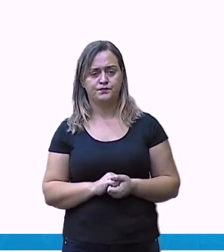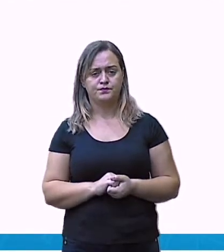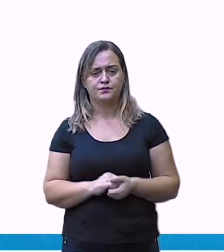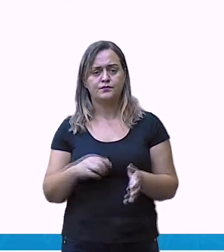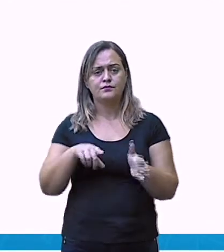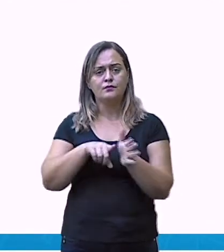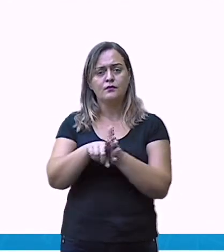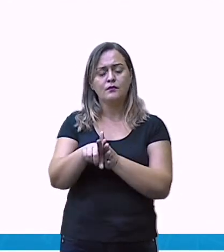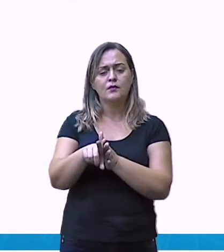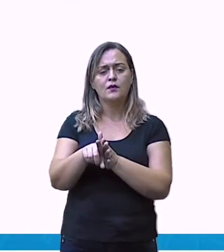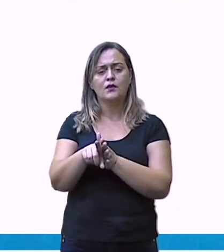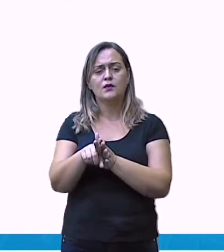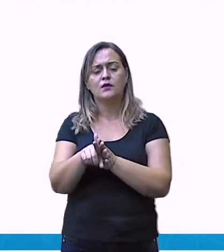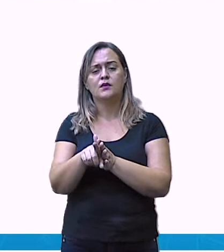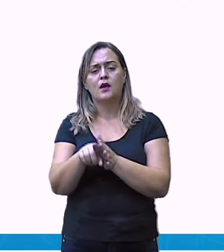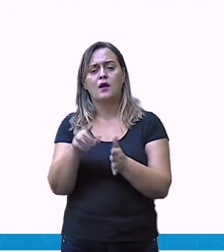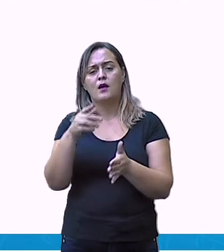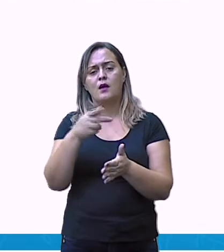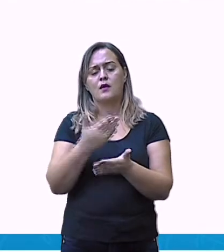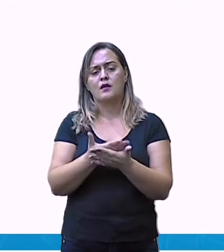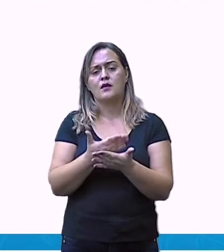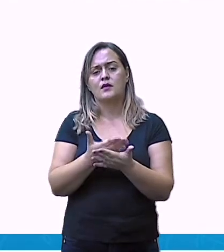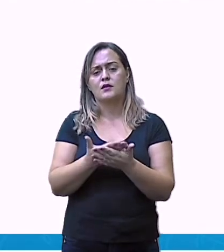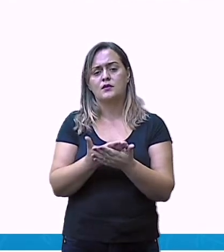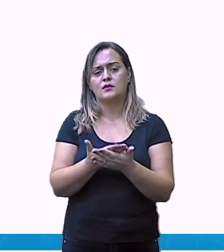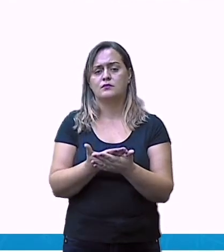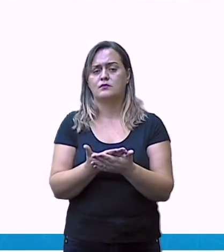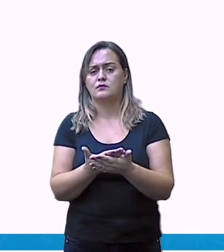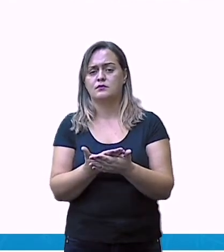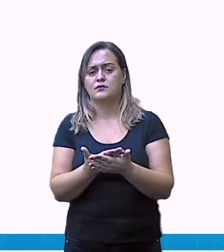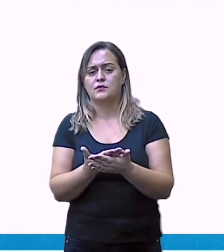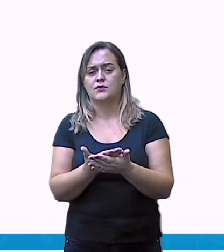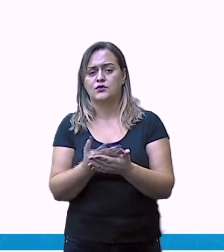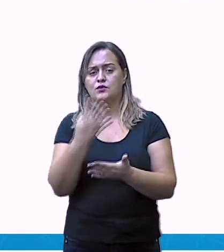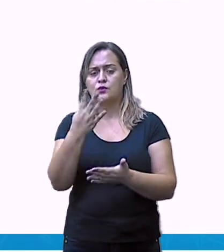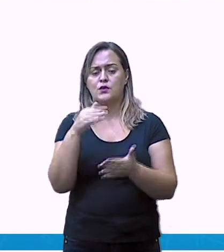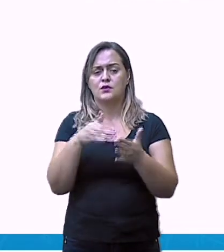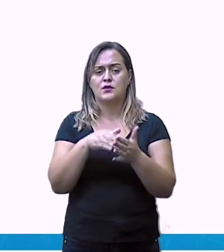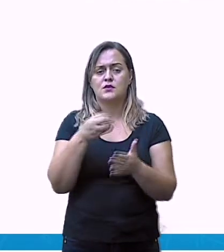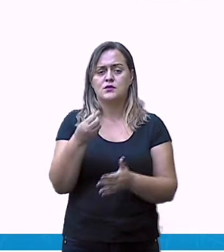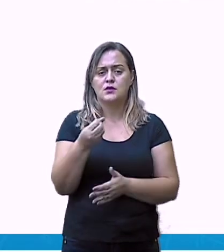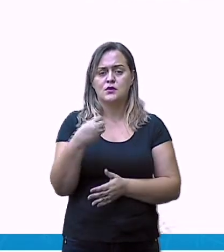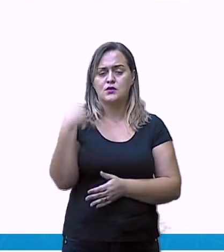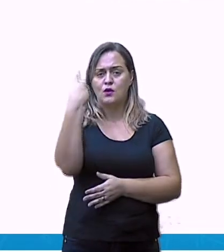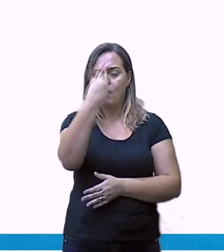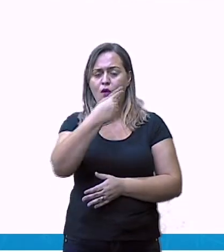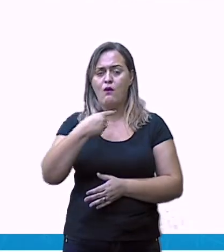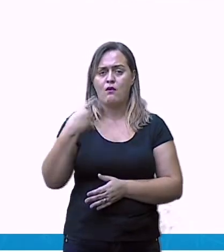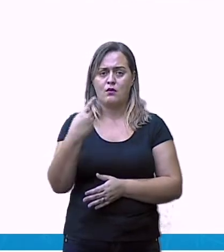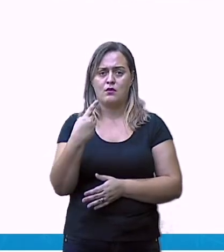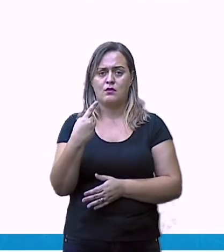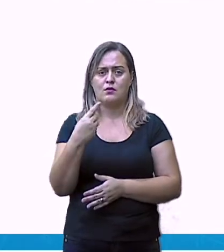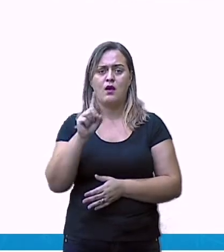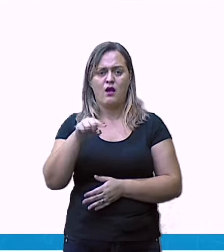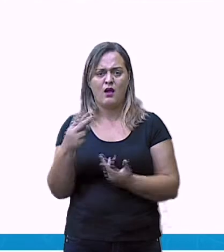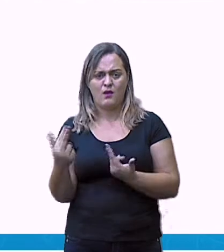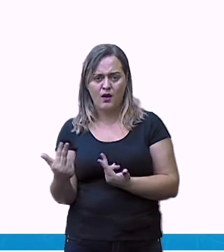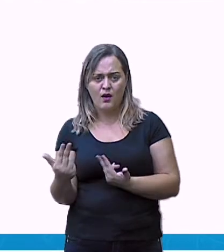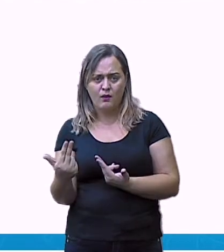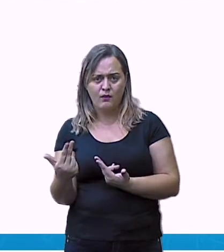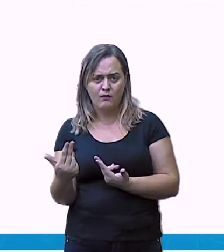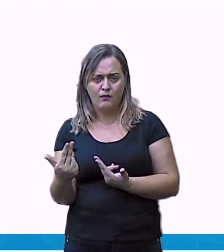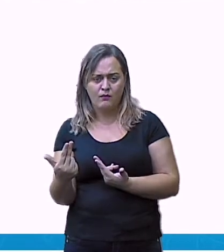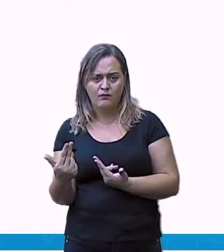dedicam aos estudos de 4 a 6 horas por dia é igual nos dois gráficos? Não, não é igual. Meninas